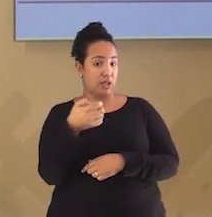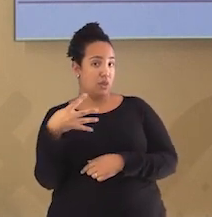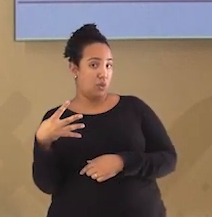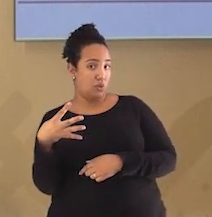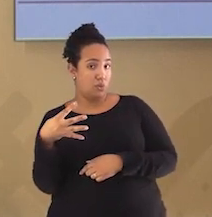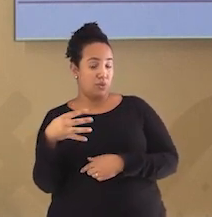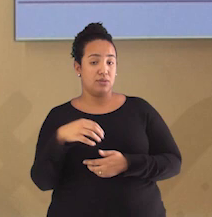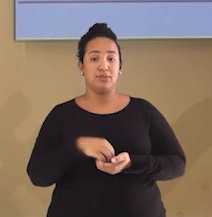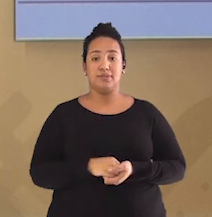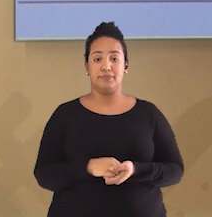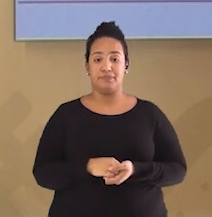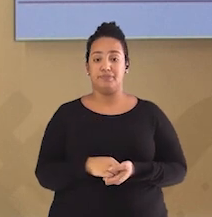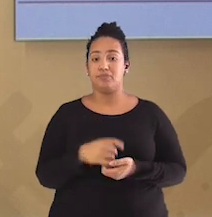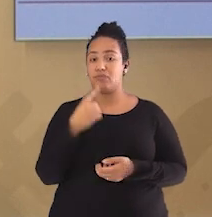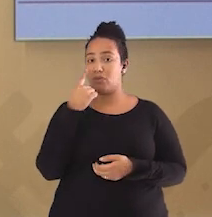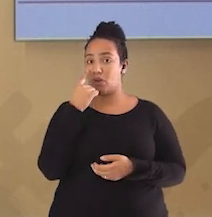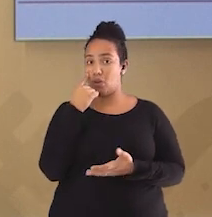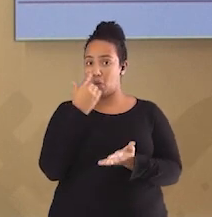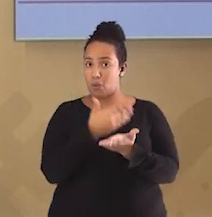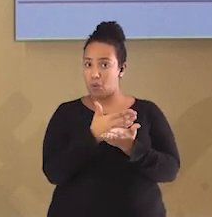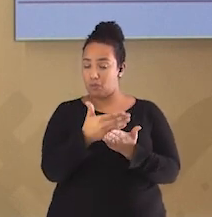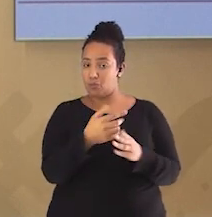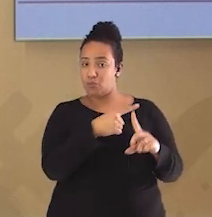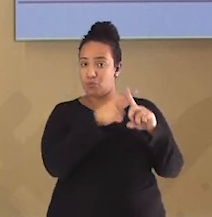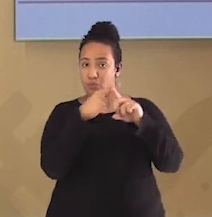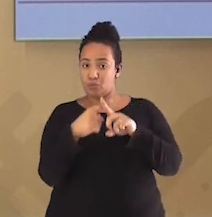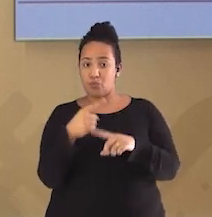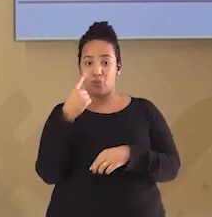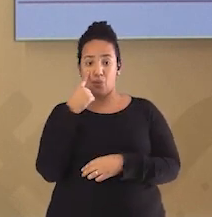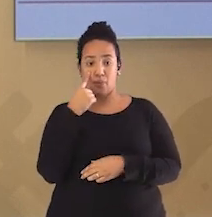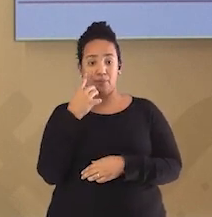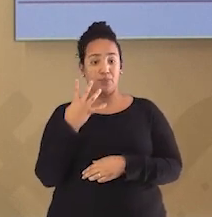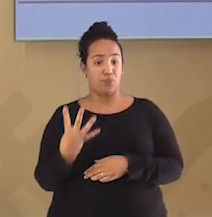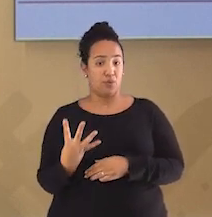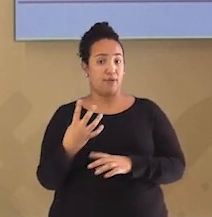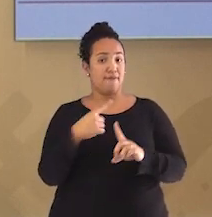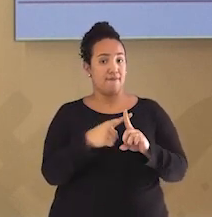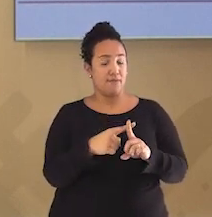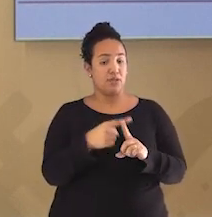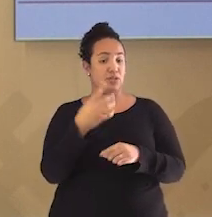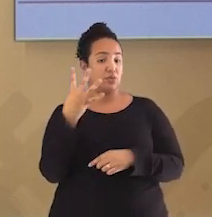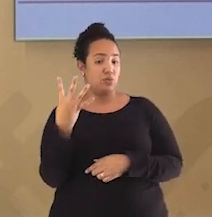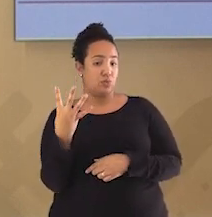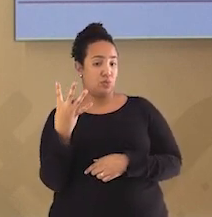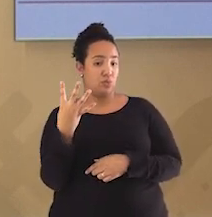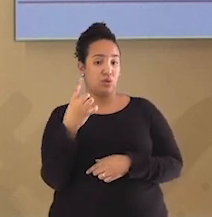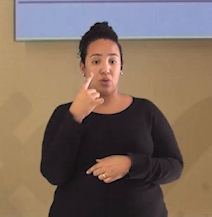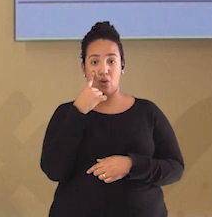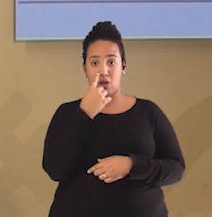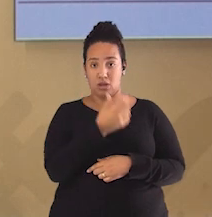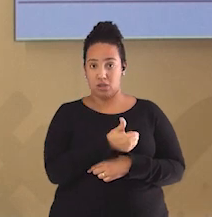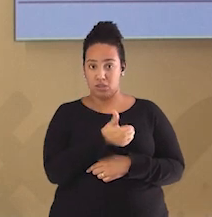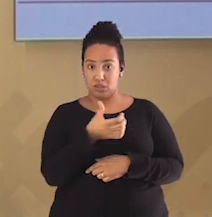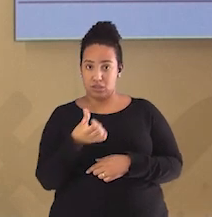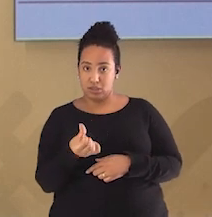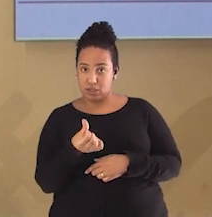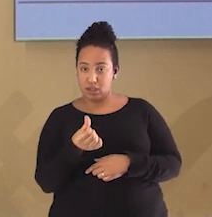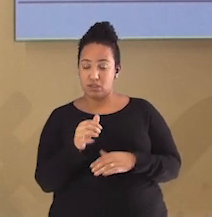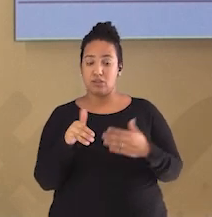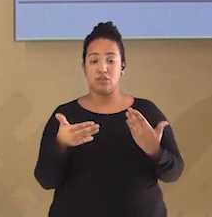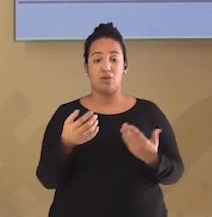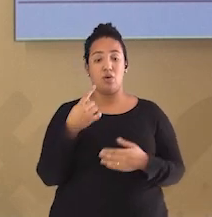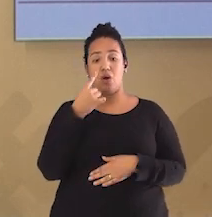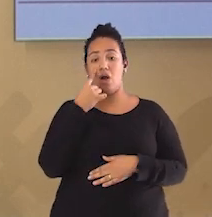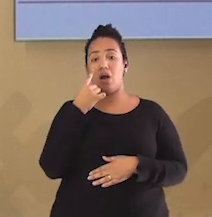14. No início da multiplicação, nós temos 4 vezes 4, que vai dar 16. Assim,